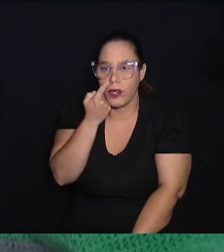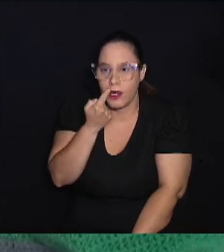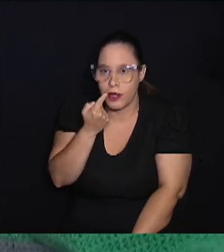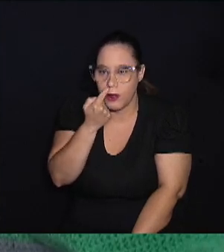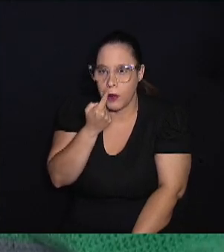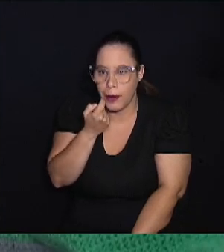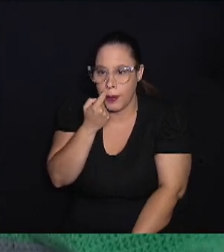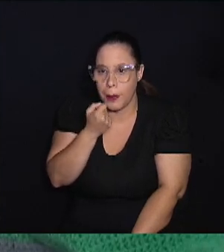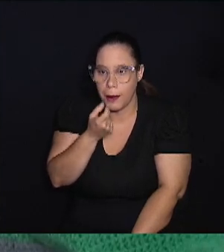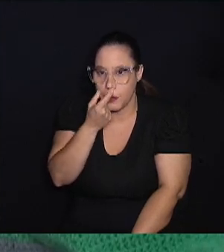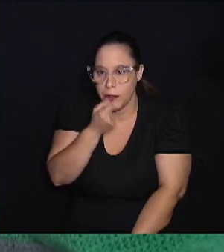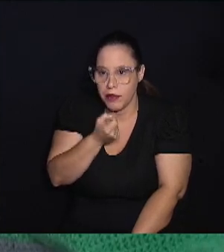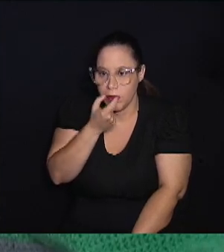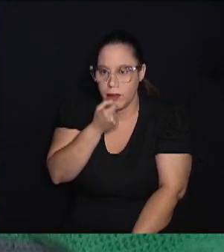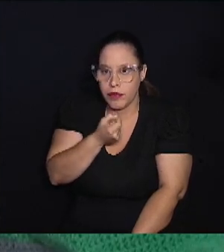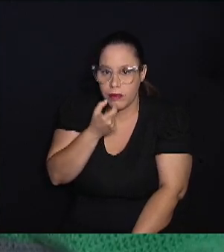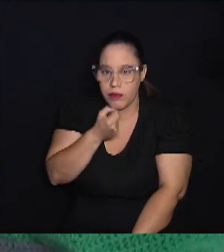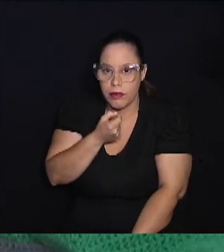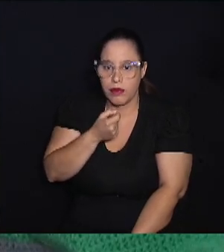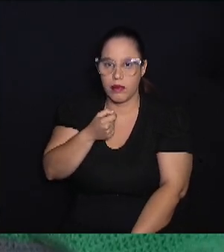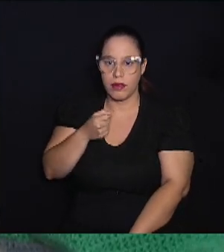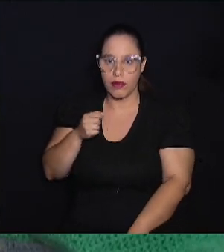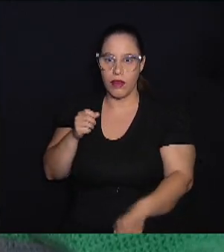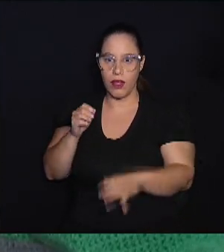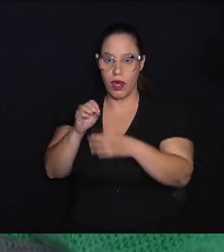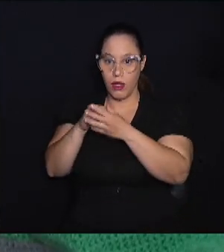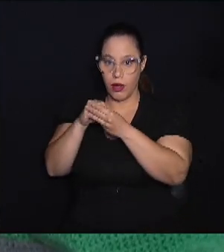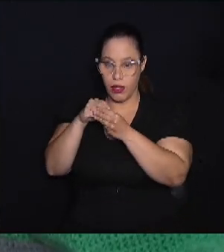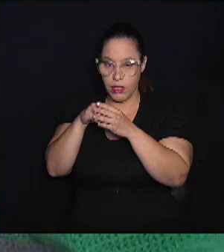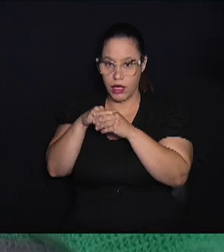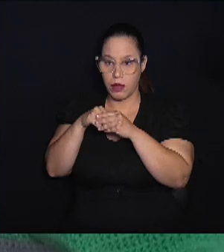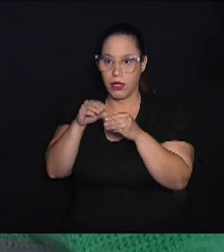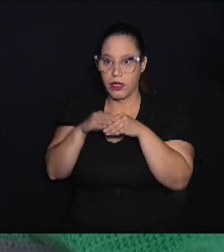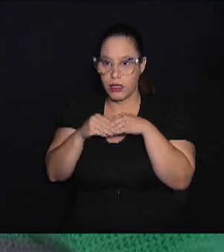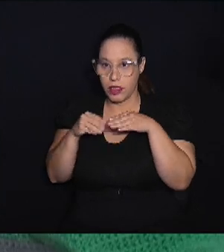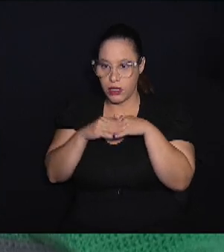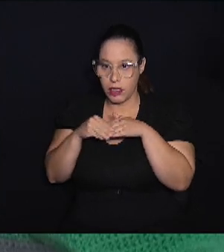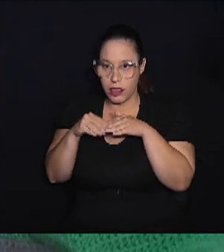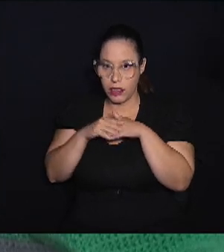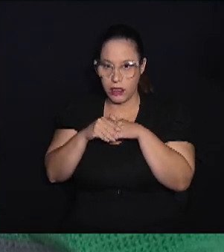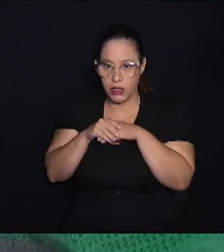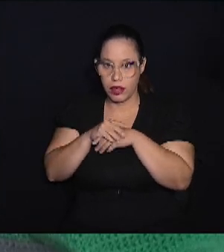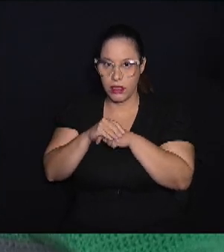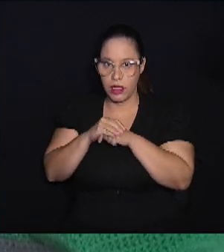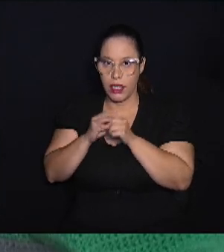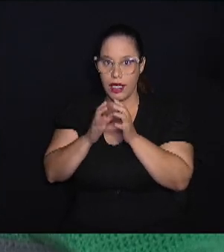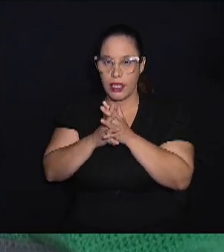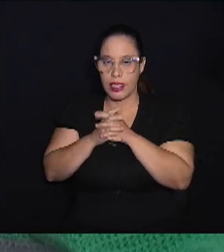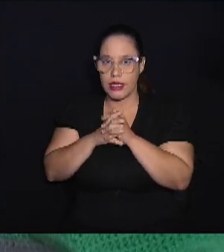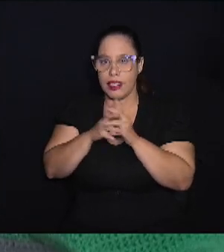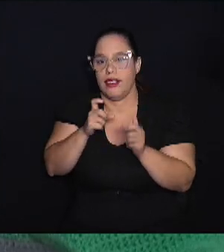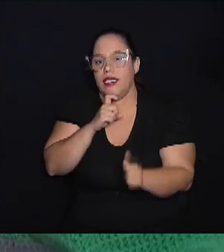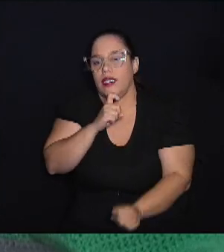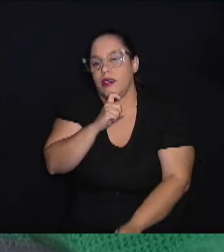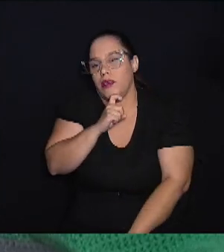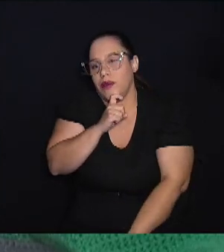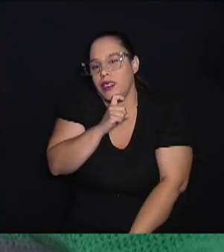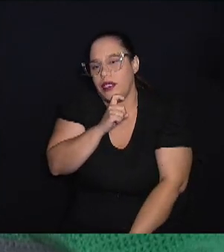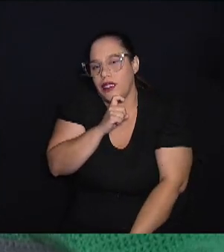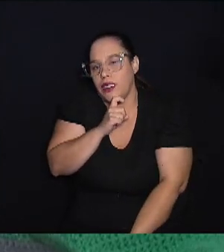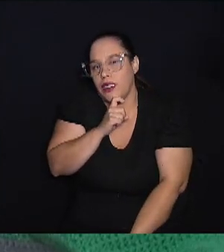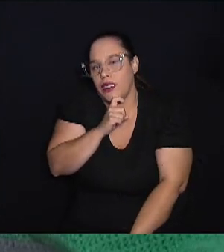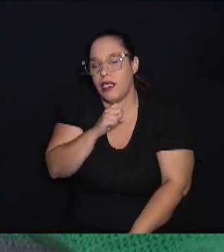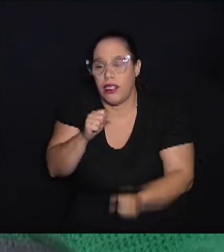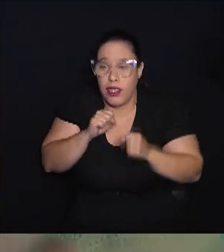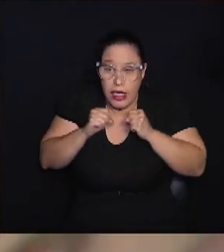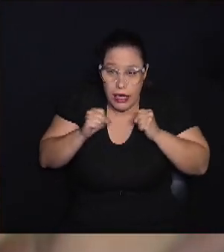começa a escorrer o narizinho, as extremidades mais geladinhas, então você coloca a mão, você sente que ele tá mais geladinho, às vezes começa a